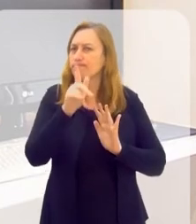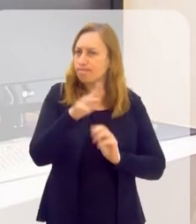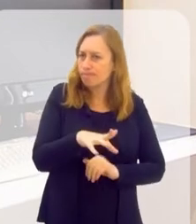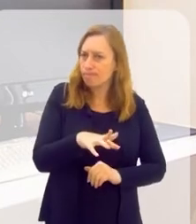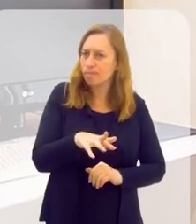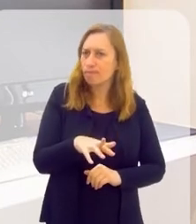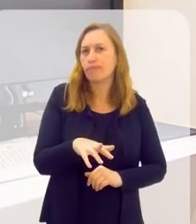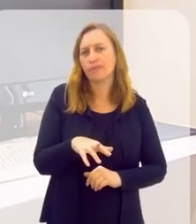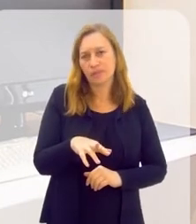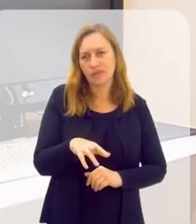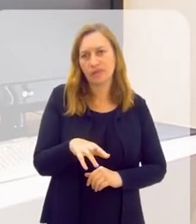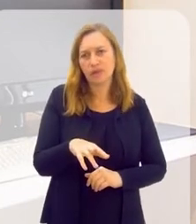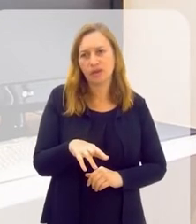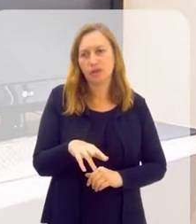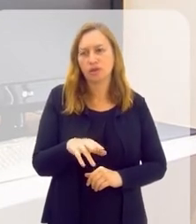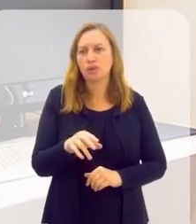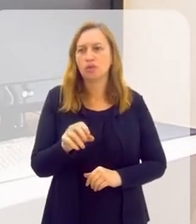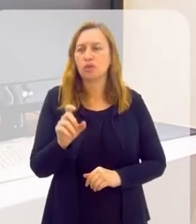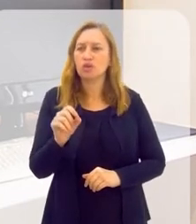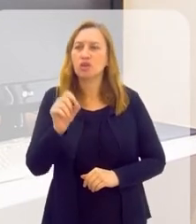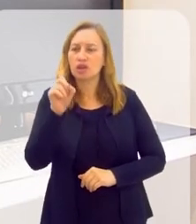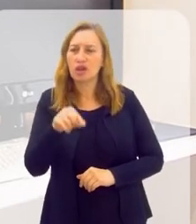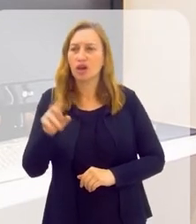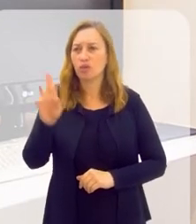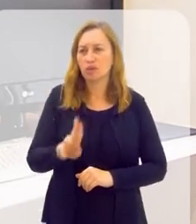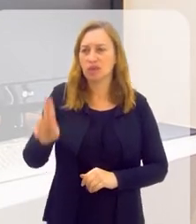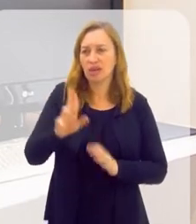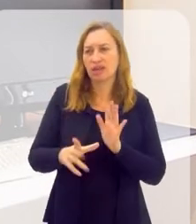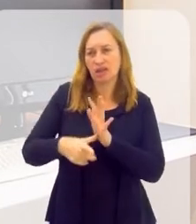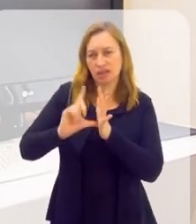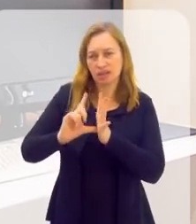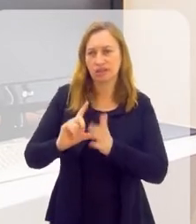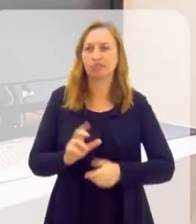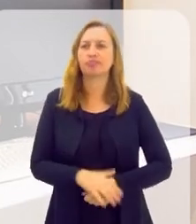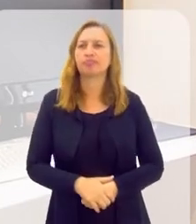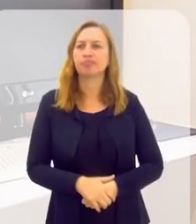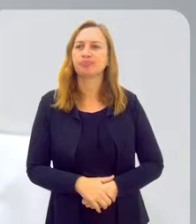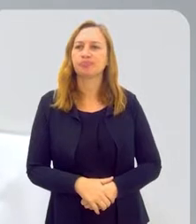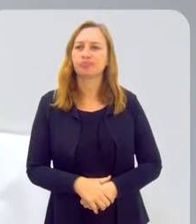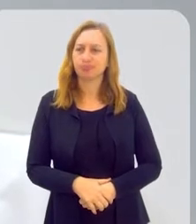bem diferente daquela que era usada anteriormente.